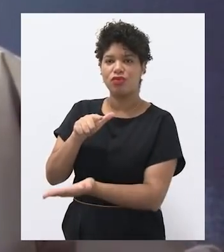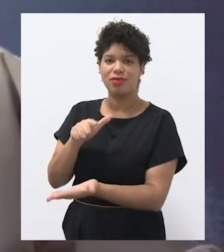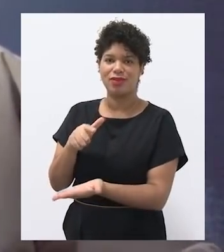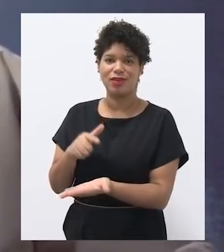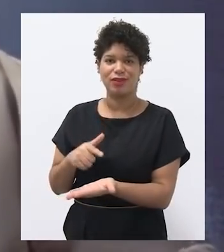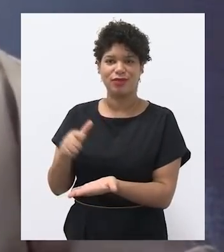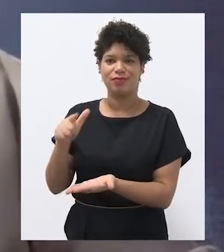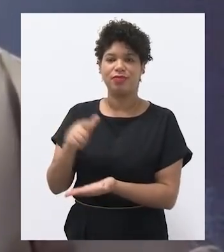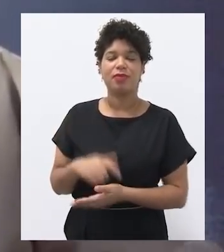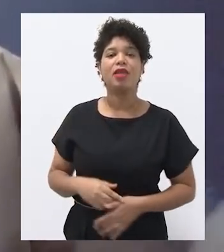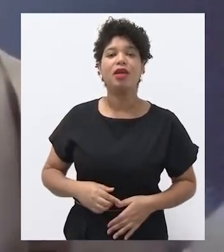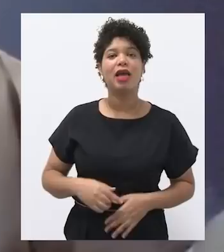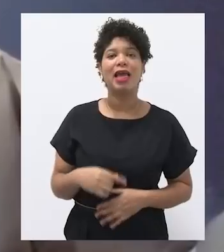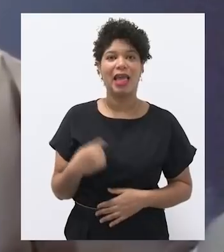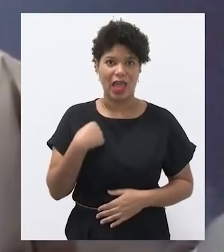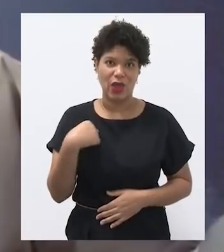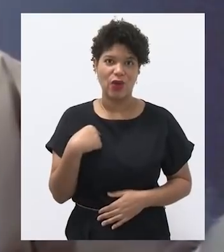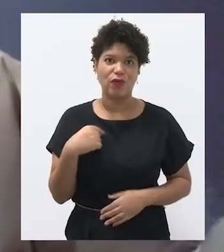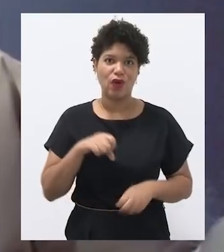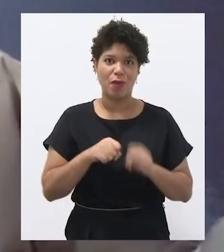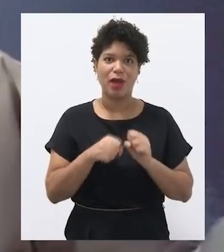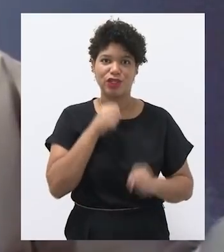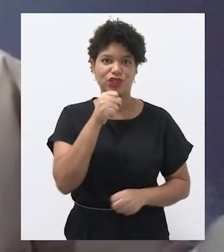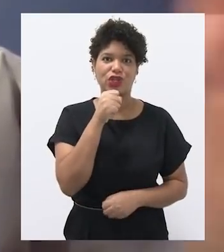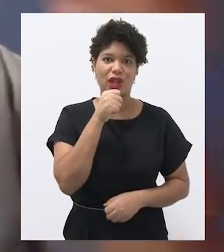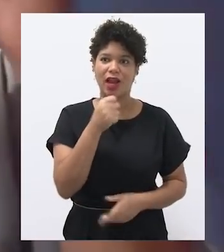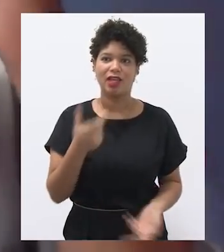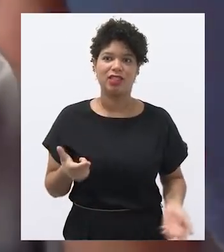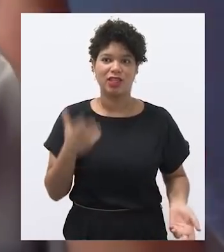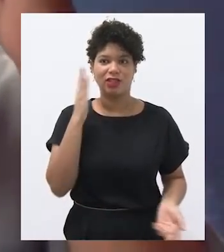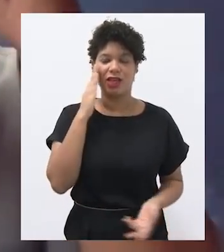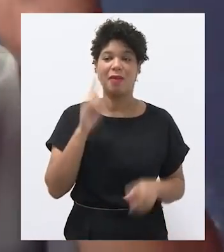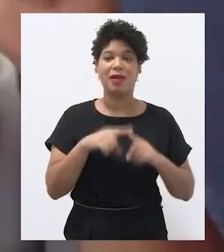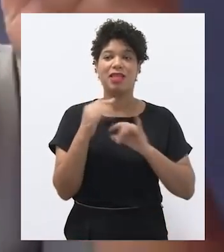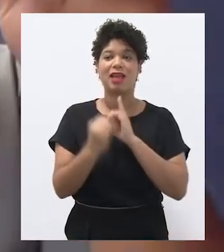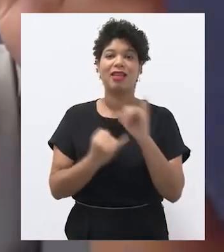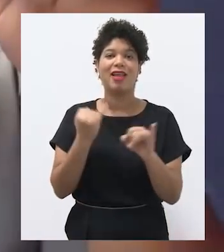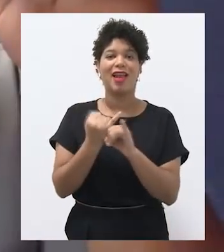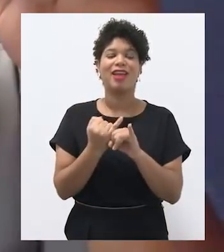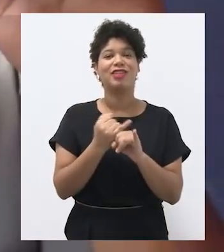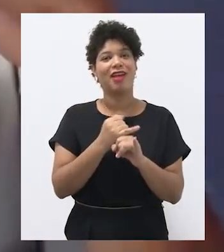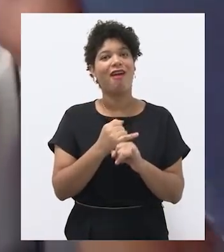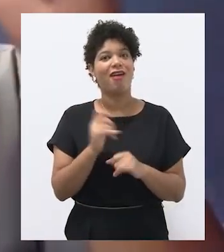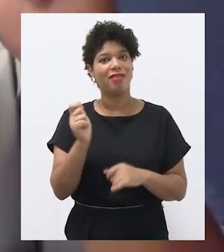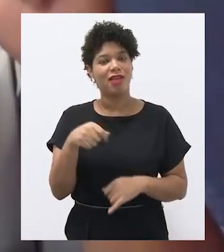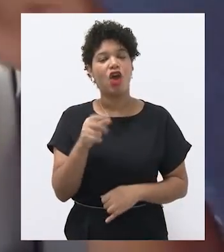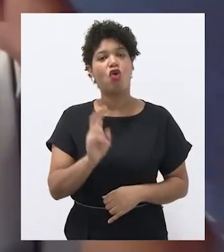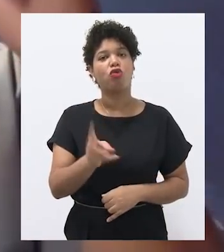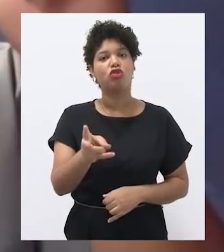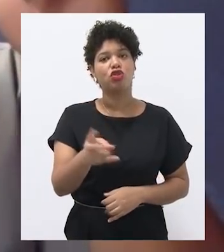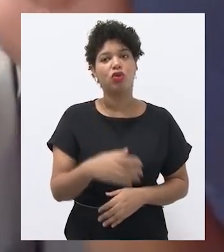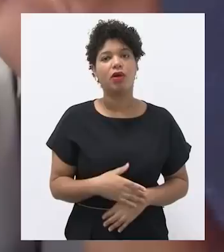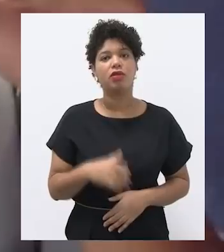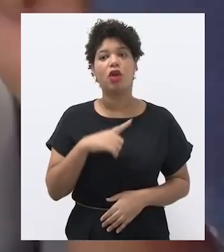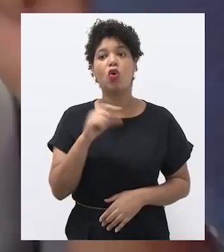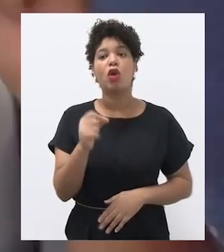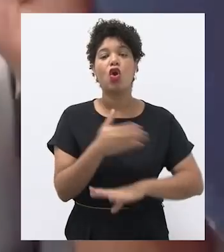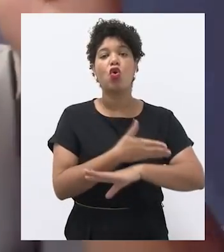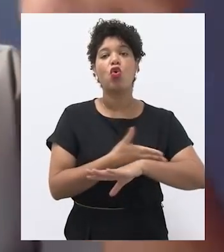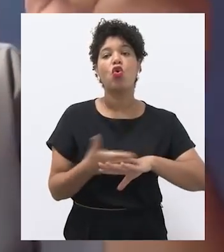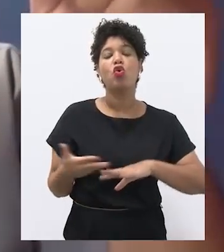jornalistas. Mas veja, a internet dá uma vida muito mais longa. E ela obrigou o quê? A criação de um novo hábito, de um